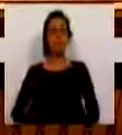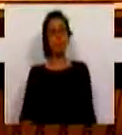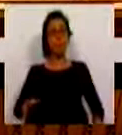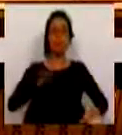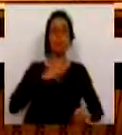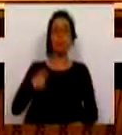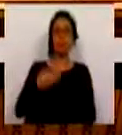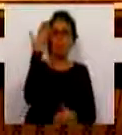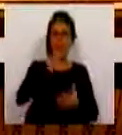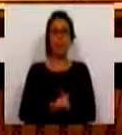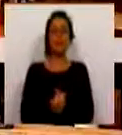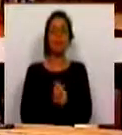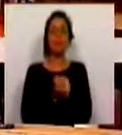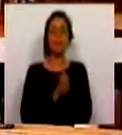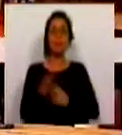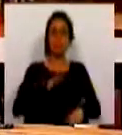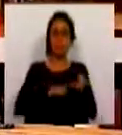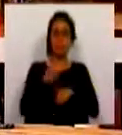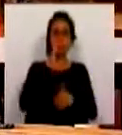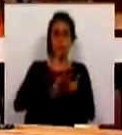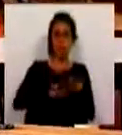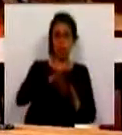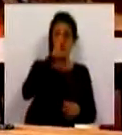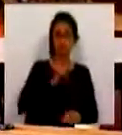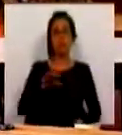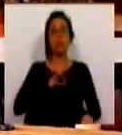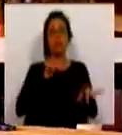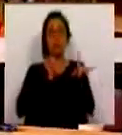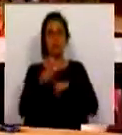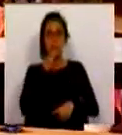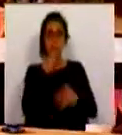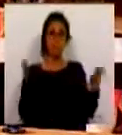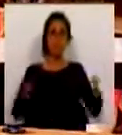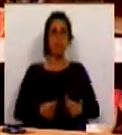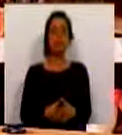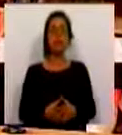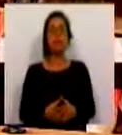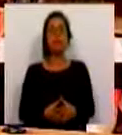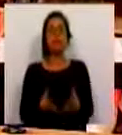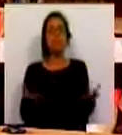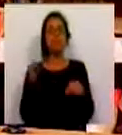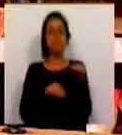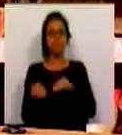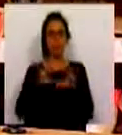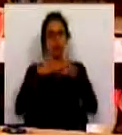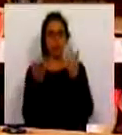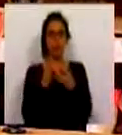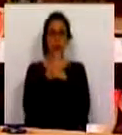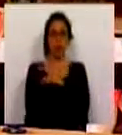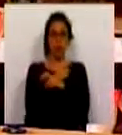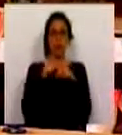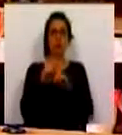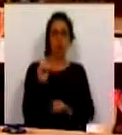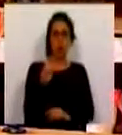Senhor Presidente, Srs. Secretários de Estado, Sras. e Srs. Deputados, as eleições gerais austríacas